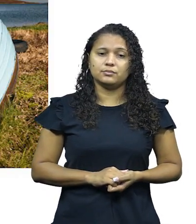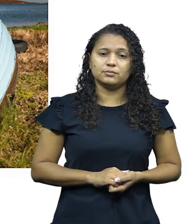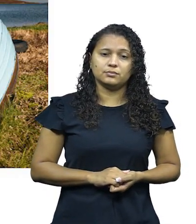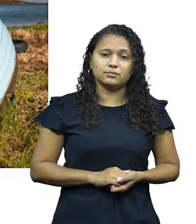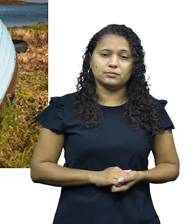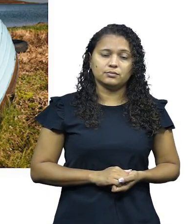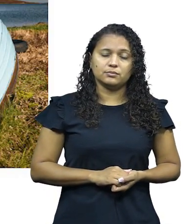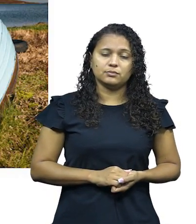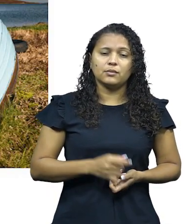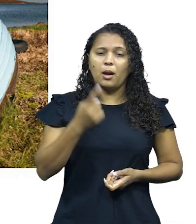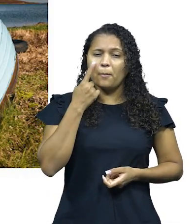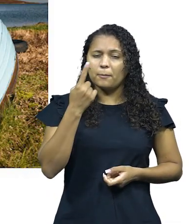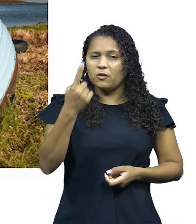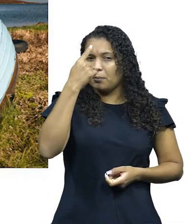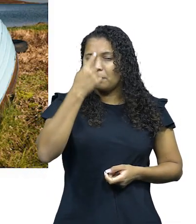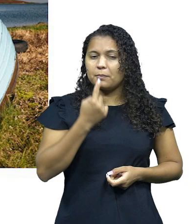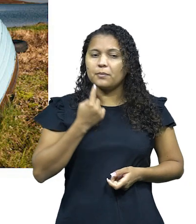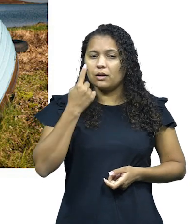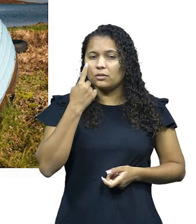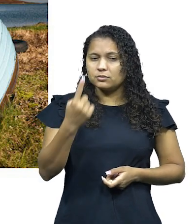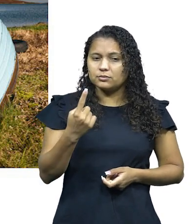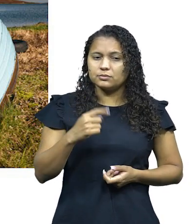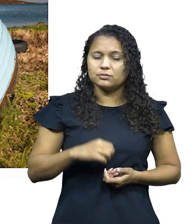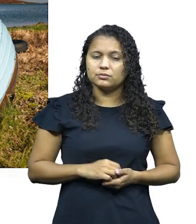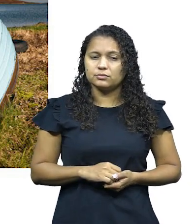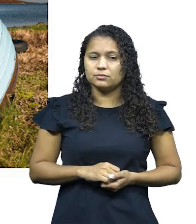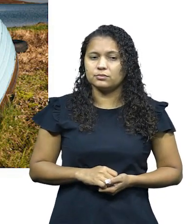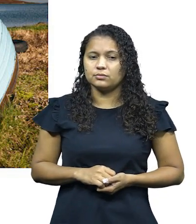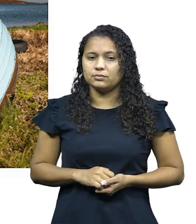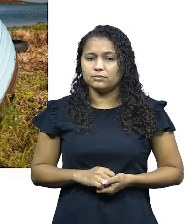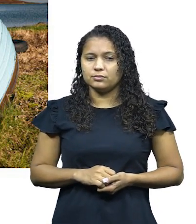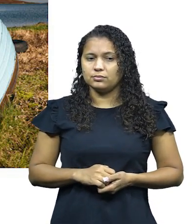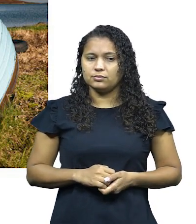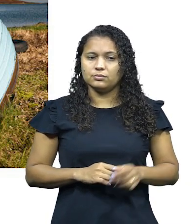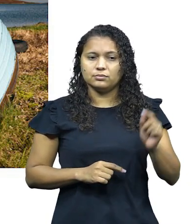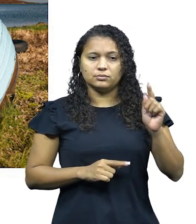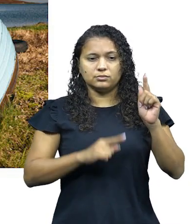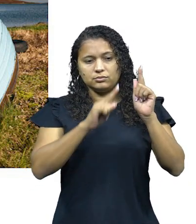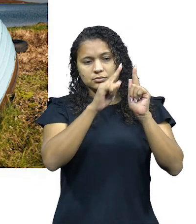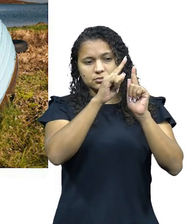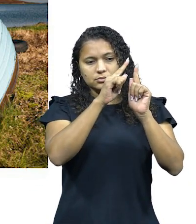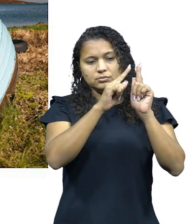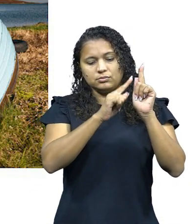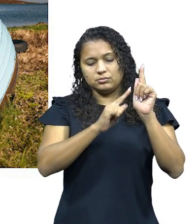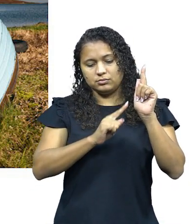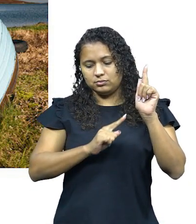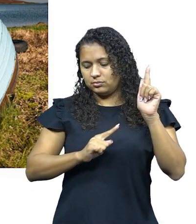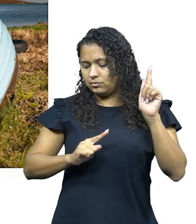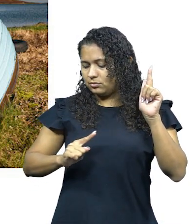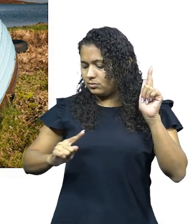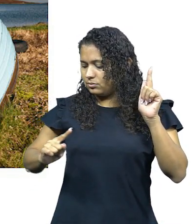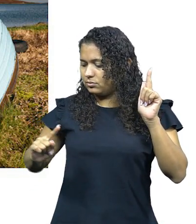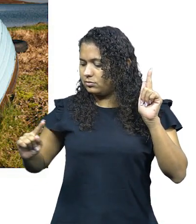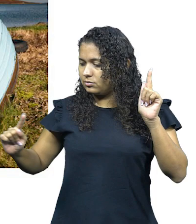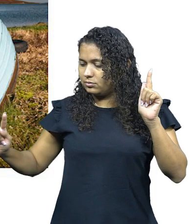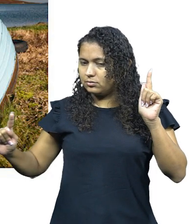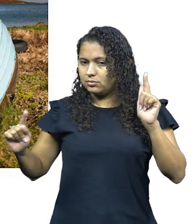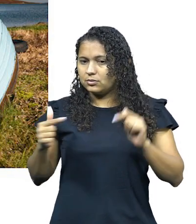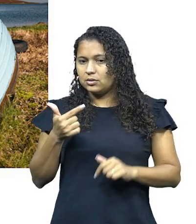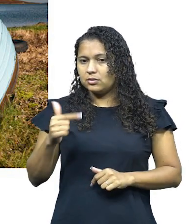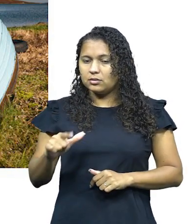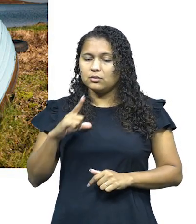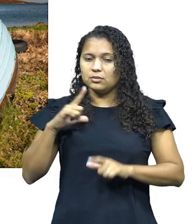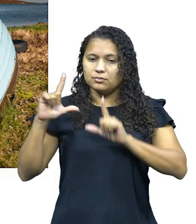Aí, como a gente pode ver nessa imagem, a imagem de cima, mostra a quilha, os pontos da quilha, e na